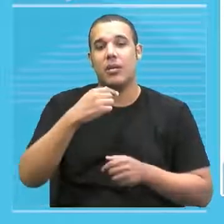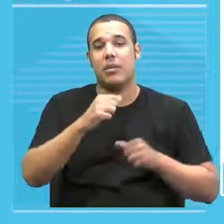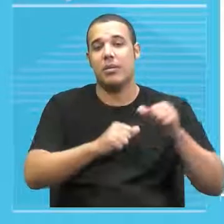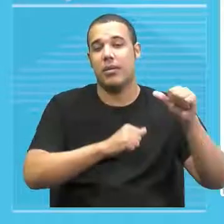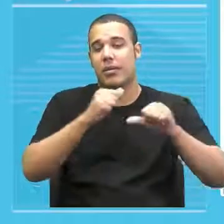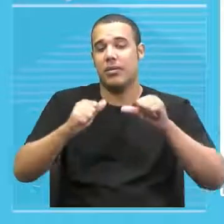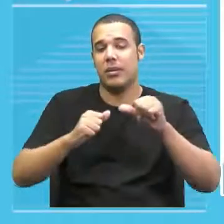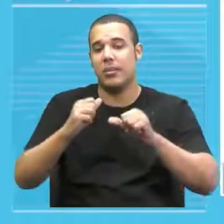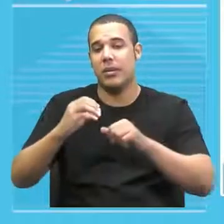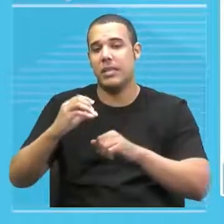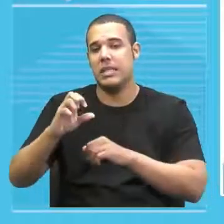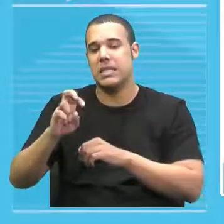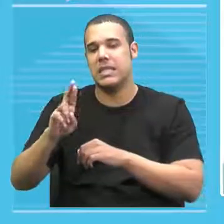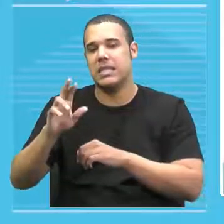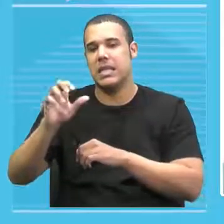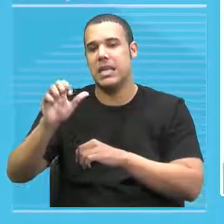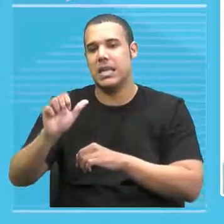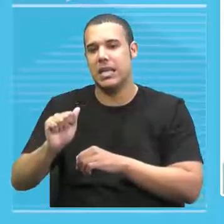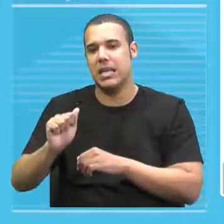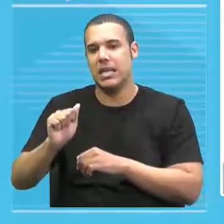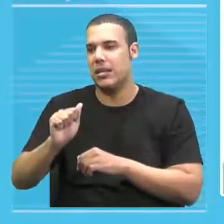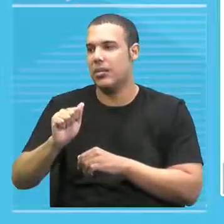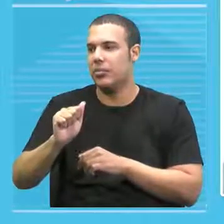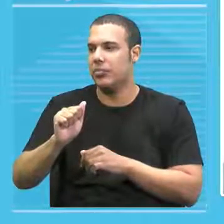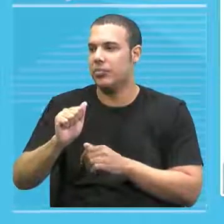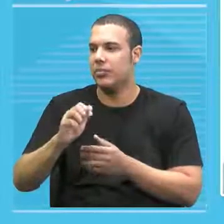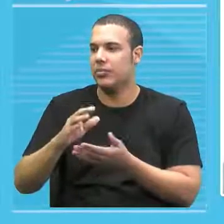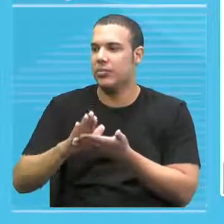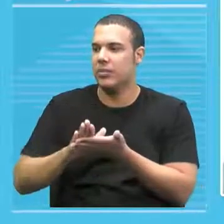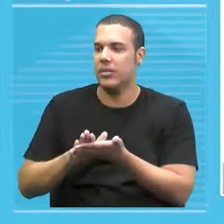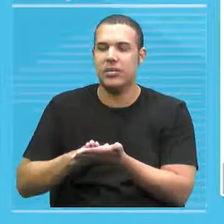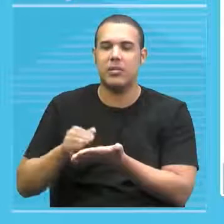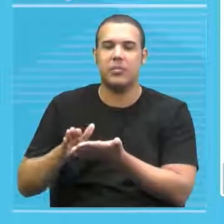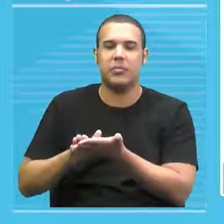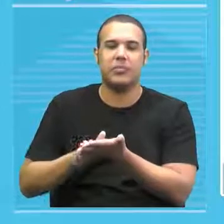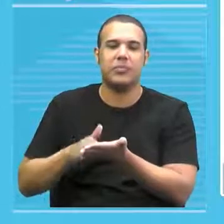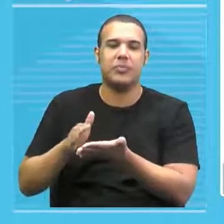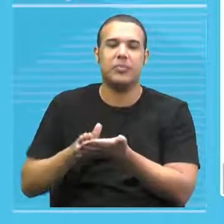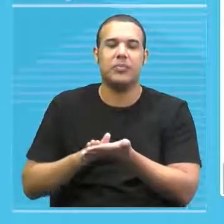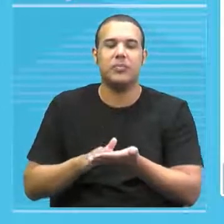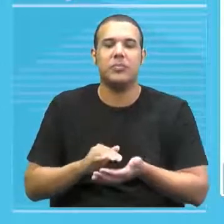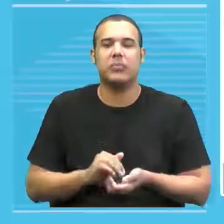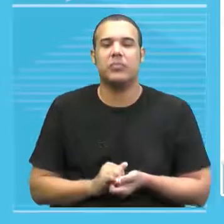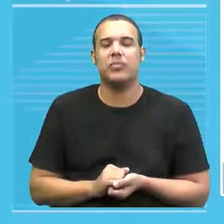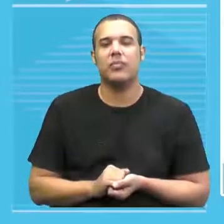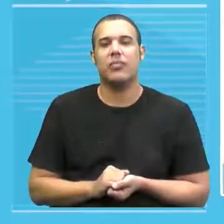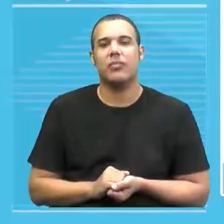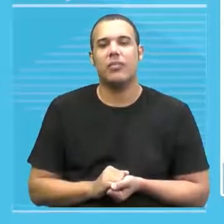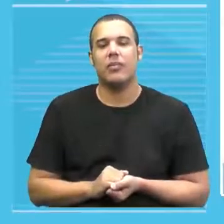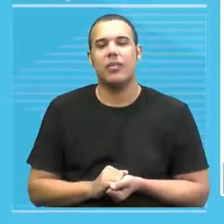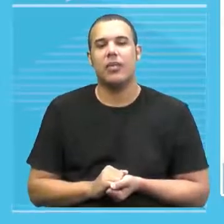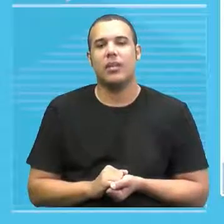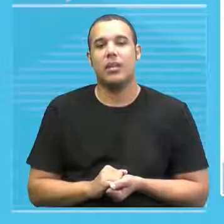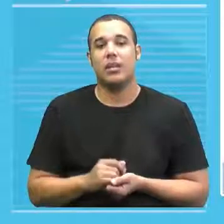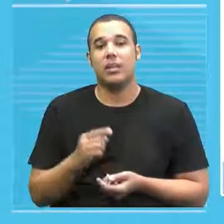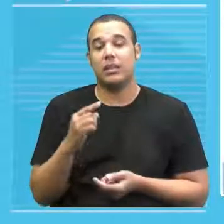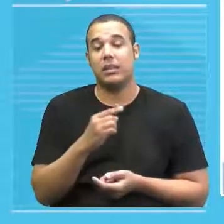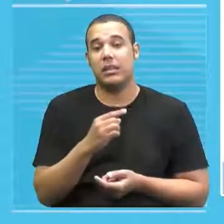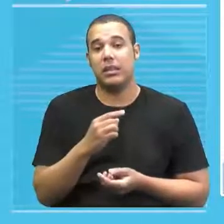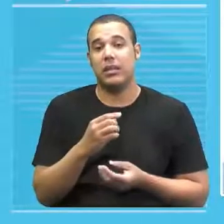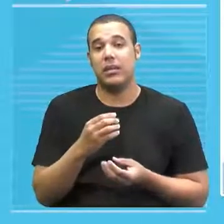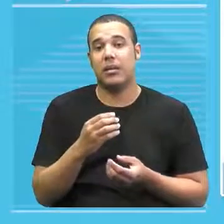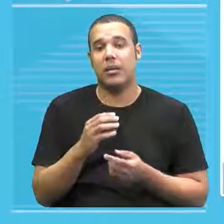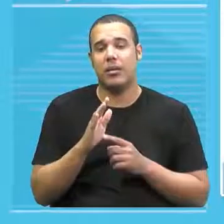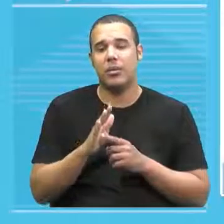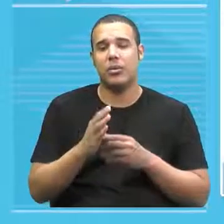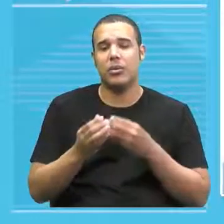cera da Carnaúba e o que é que interessante aqui nesse slide Essa é uma das formas e como Piauí se